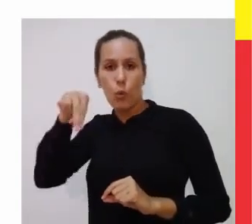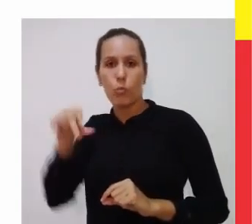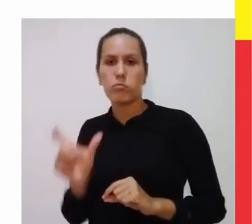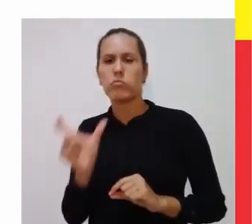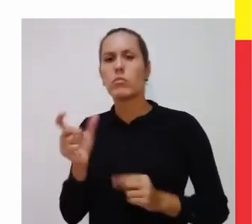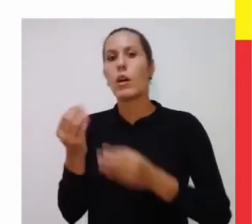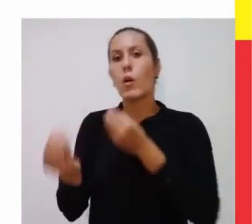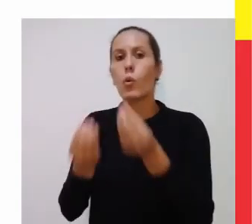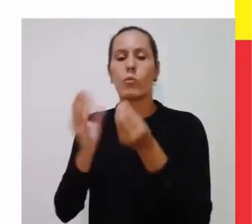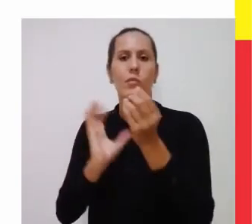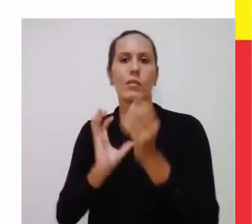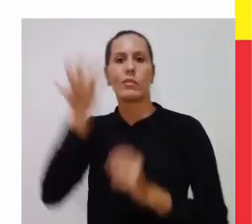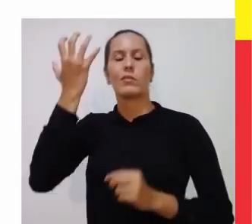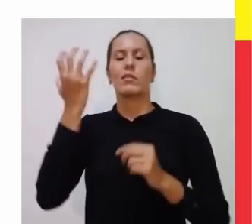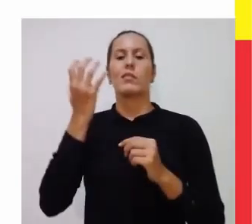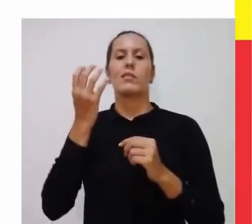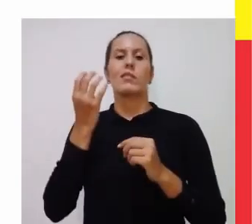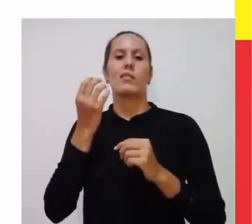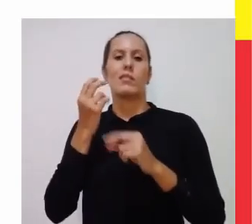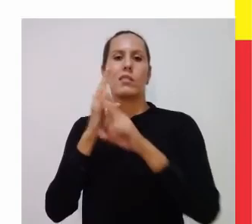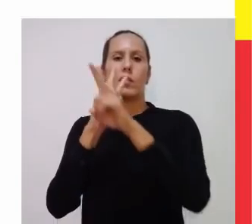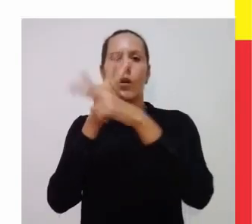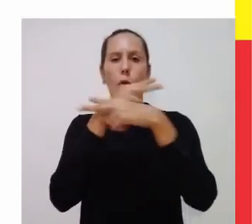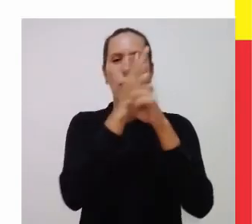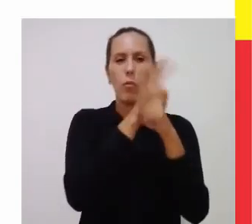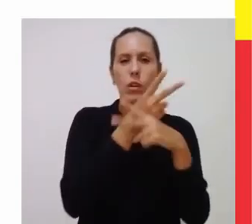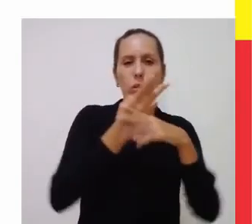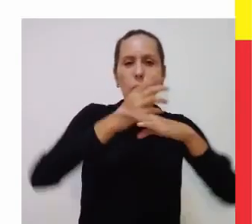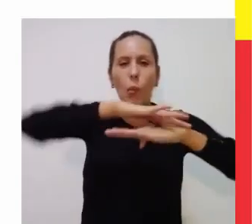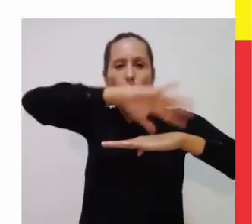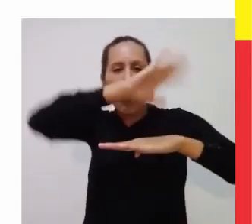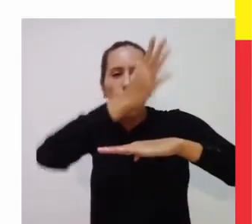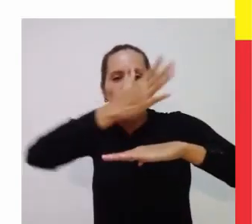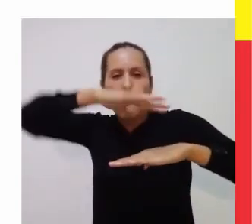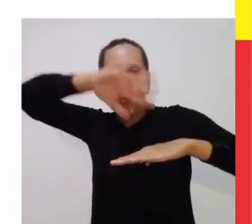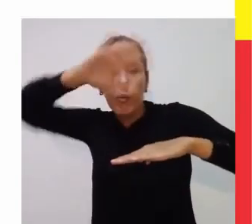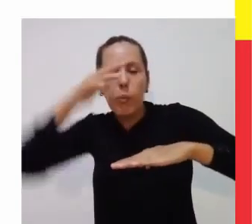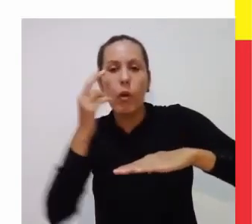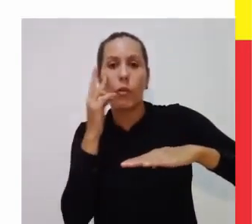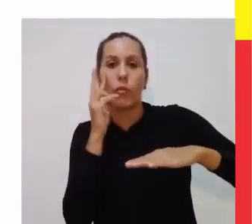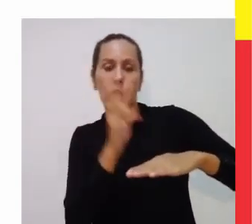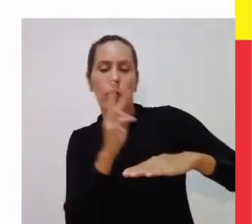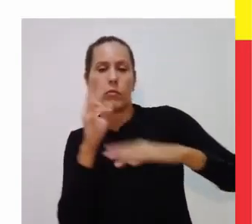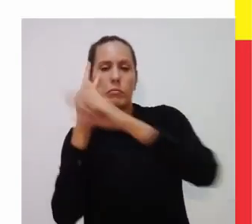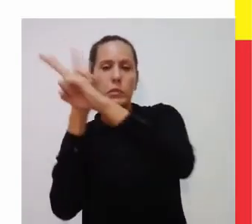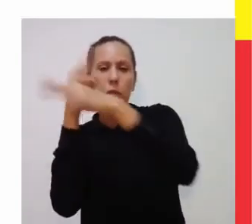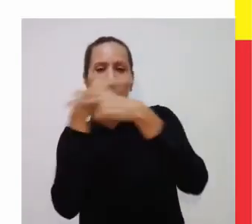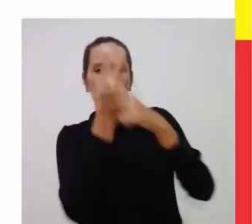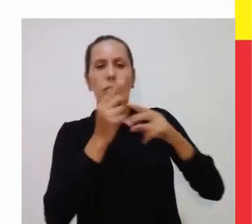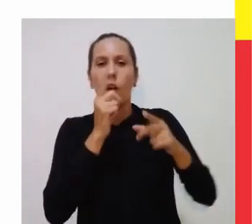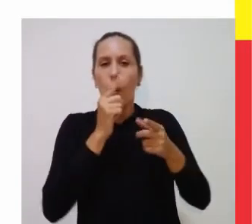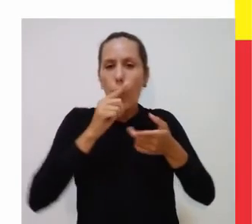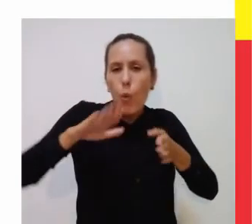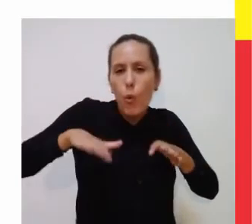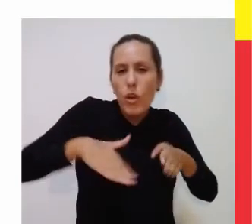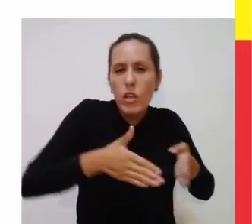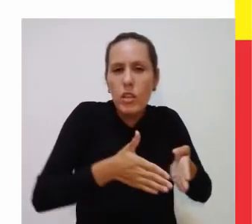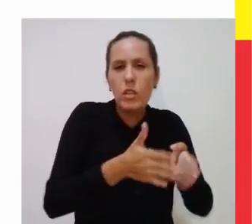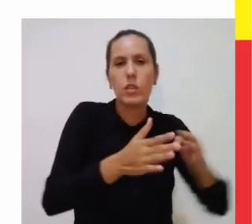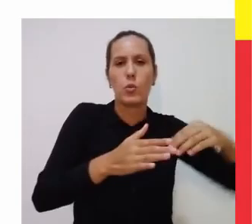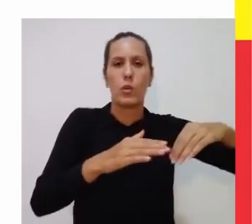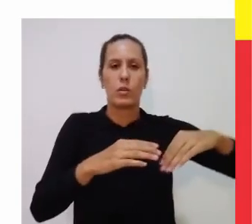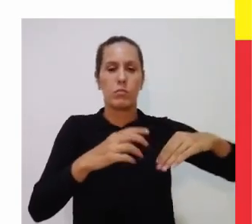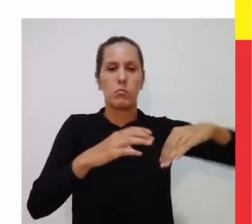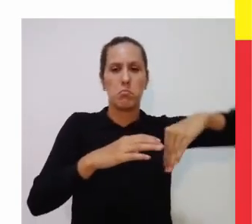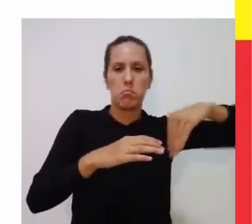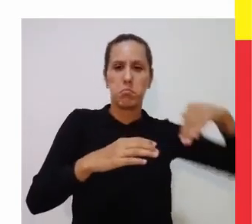ou menos, tá, como é que funciona essa atuação de modelagem do relevo, ok? Vocês veem aí que existe um rio passando